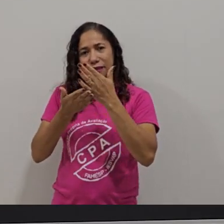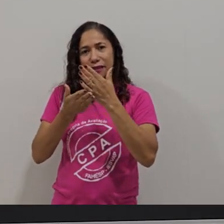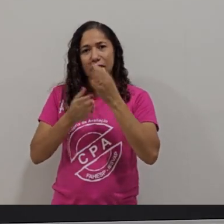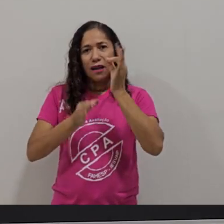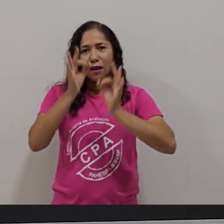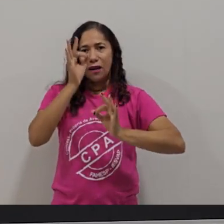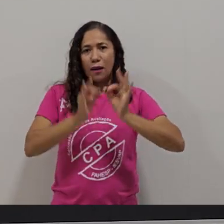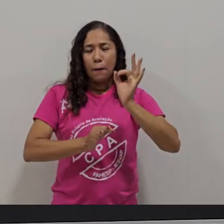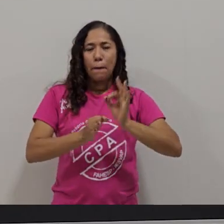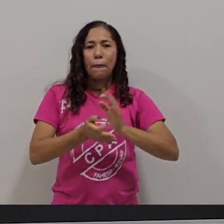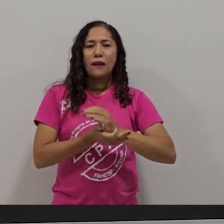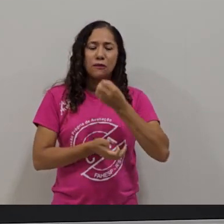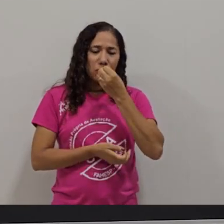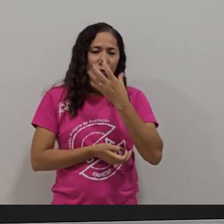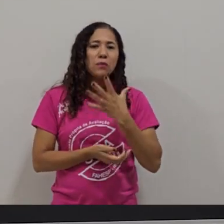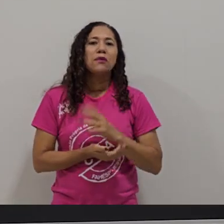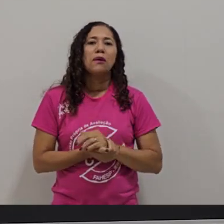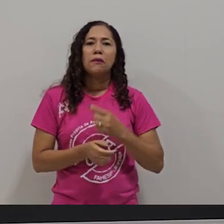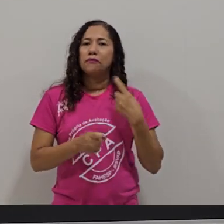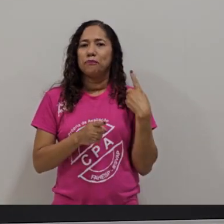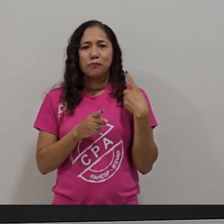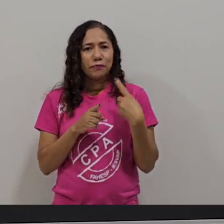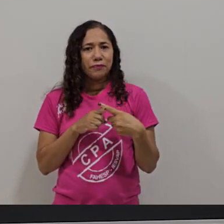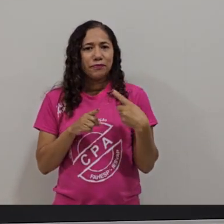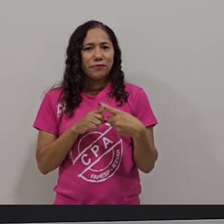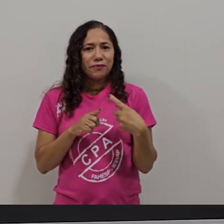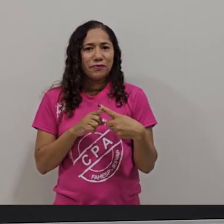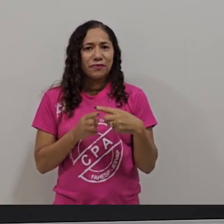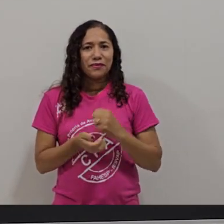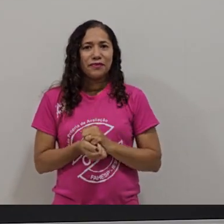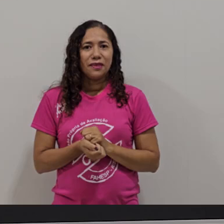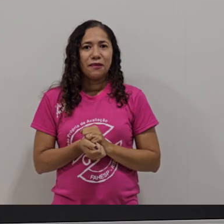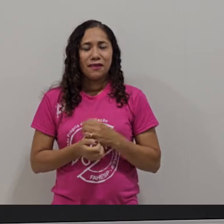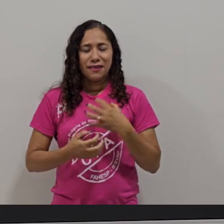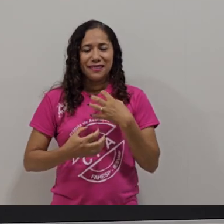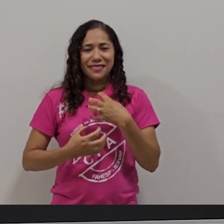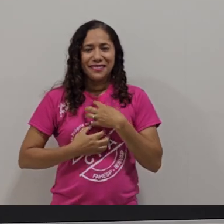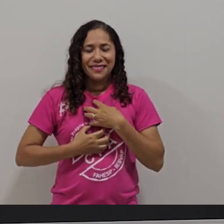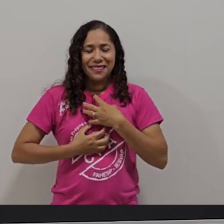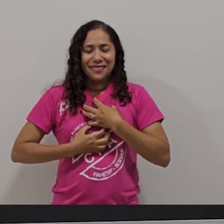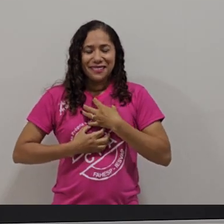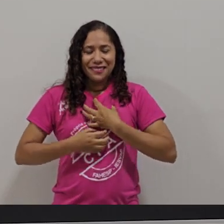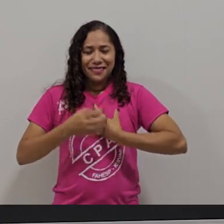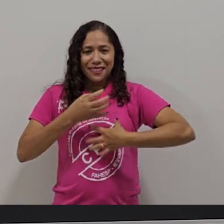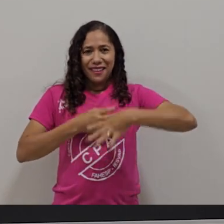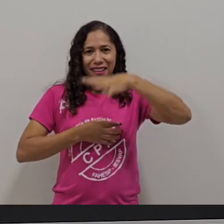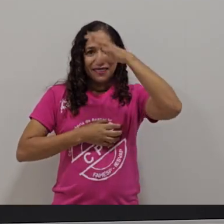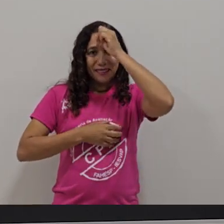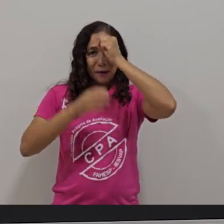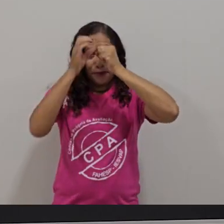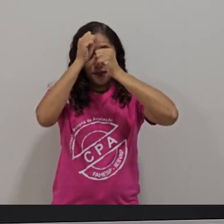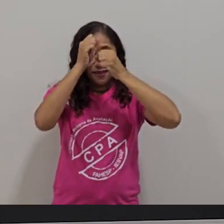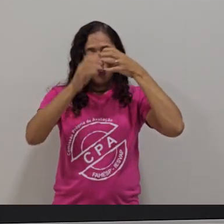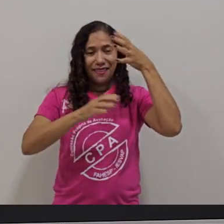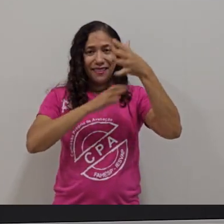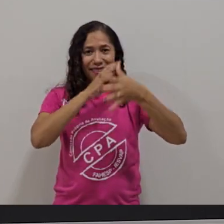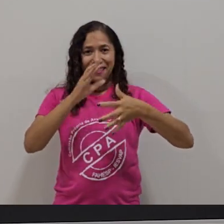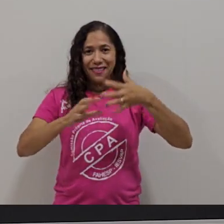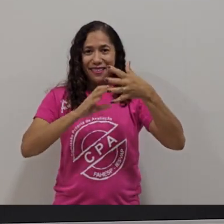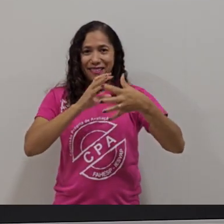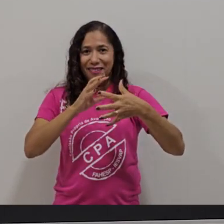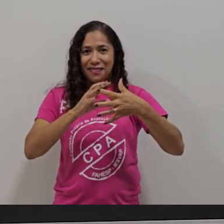Perfeito. E vai ser muito bom, porque a sensação de aprender essa língua, gente, é